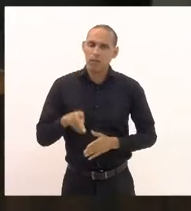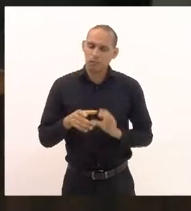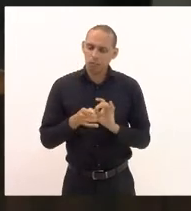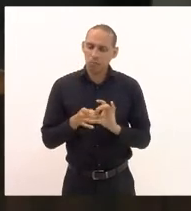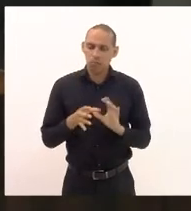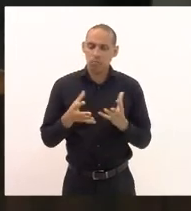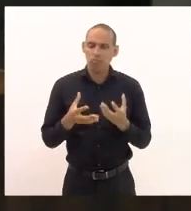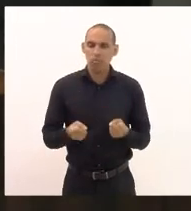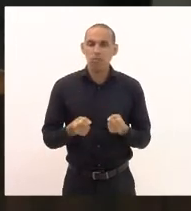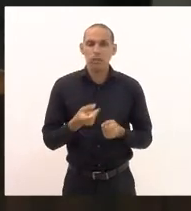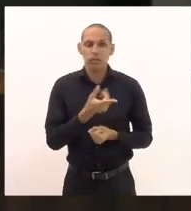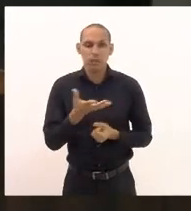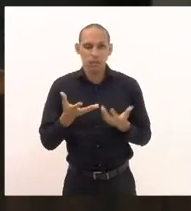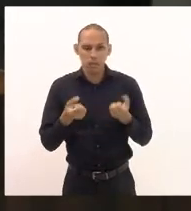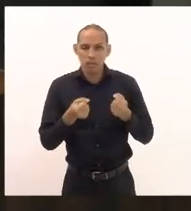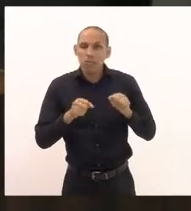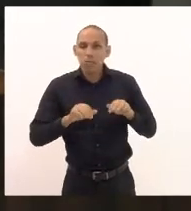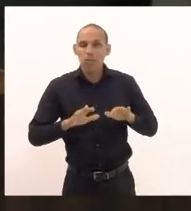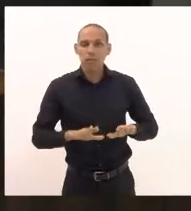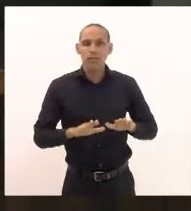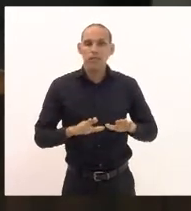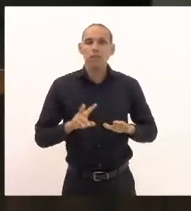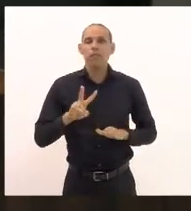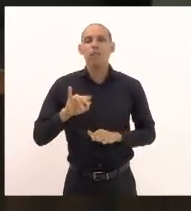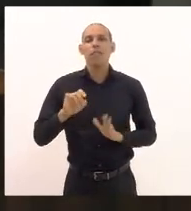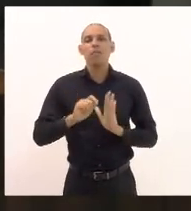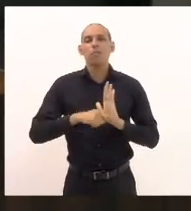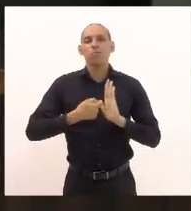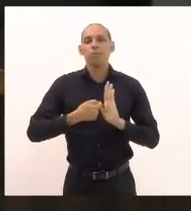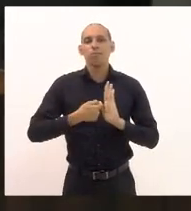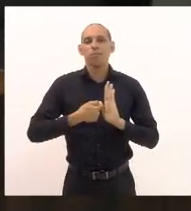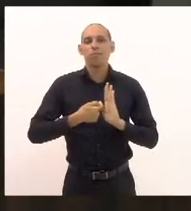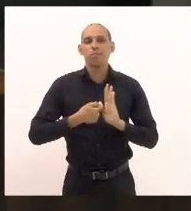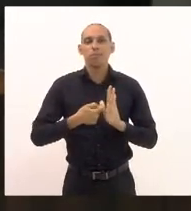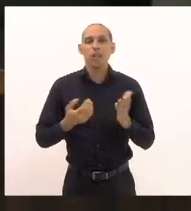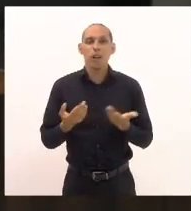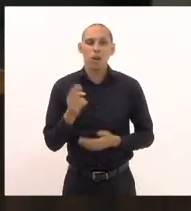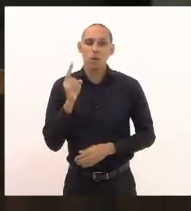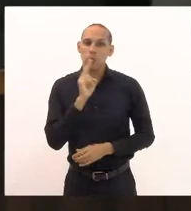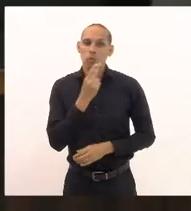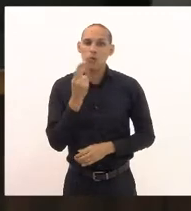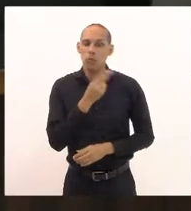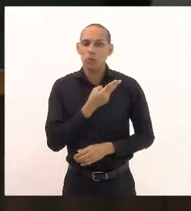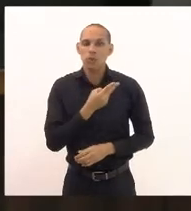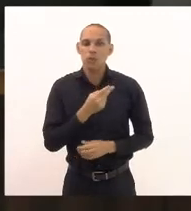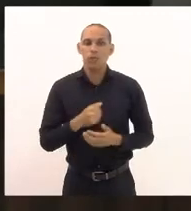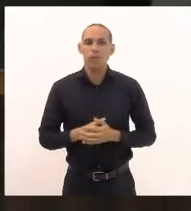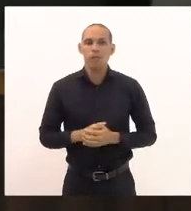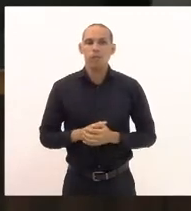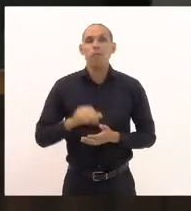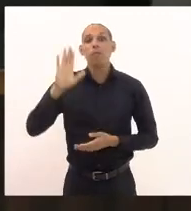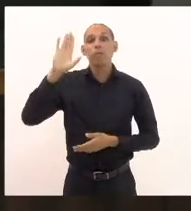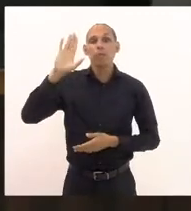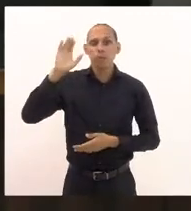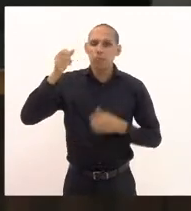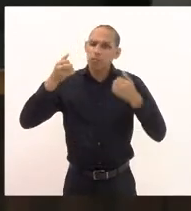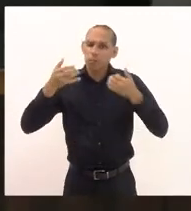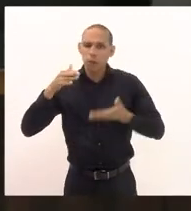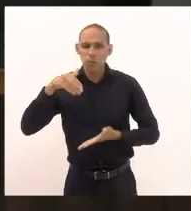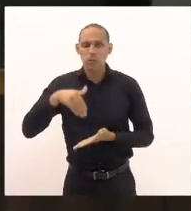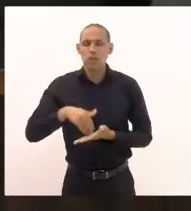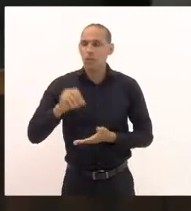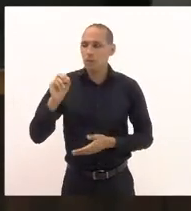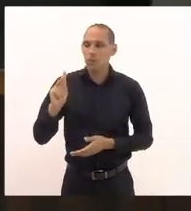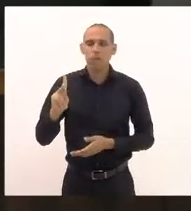aprovam permaneçam como estão aprovados, vai a autógrafo. Em regime de urgência, em discussão... Para declaração ao final, presidente. Em discussão única,